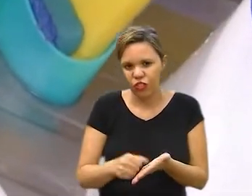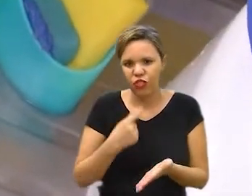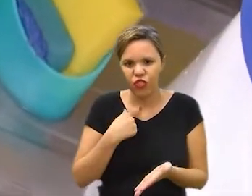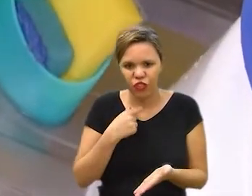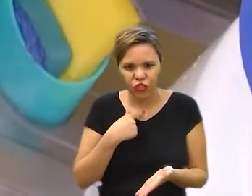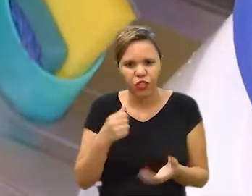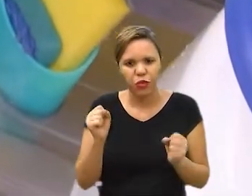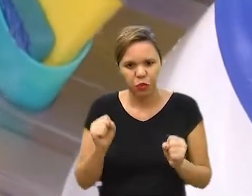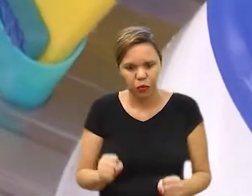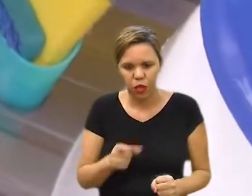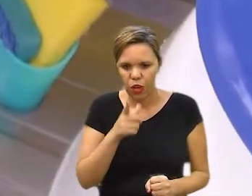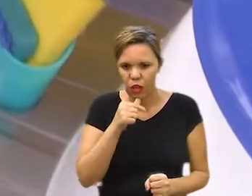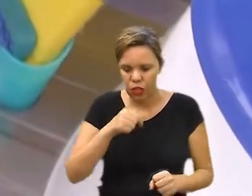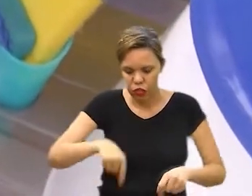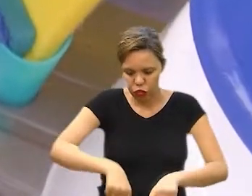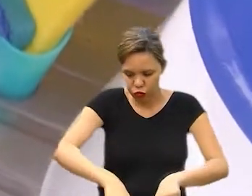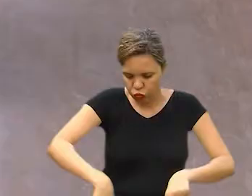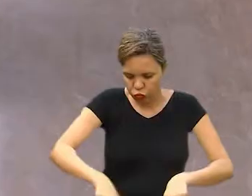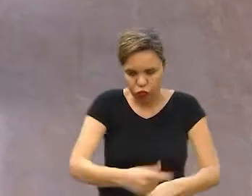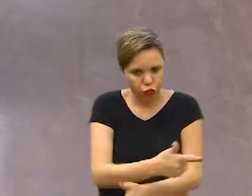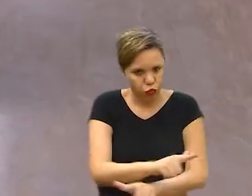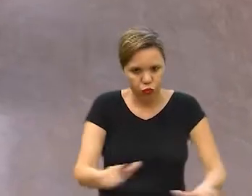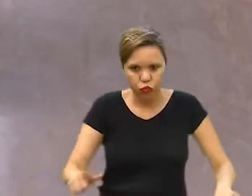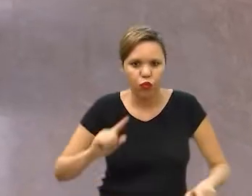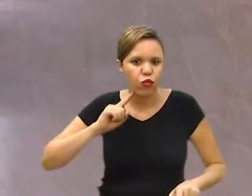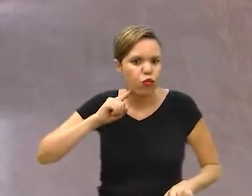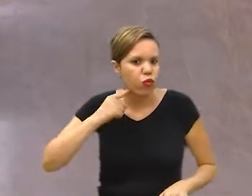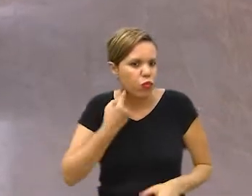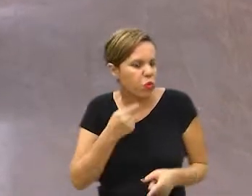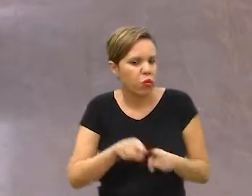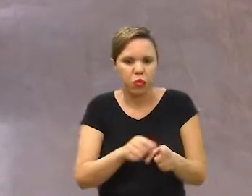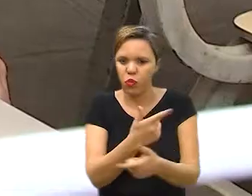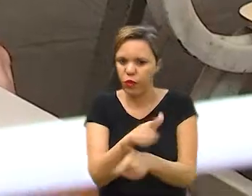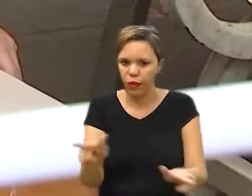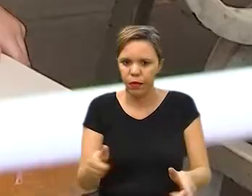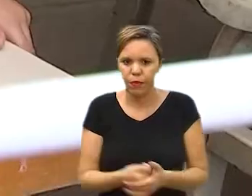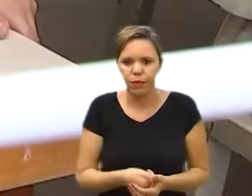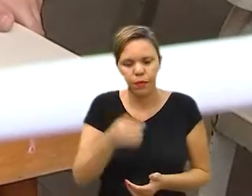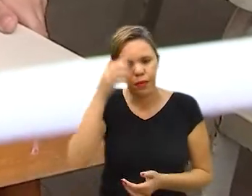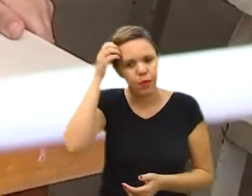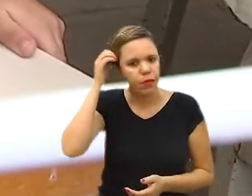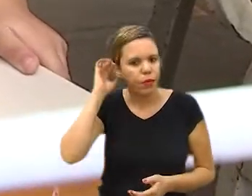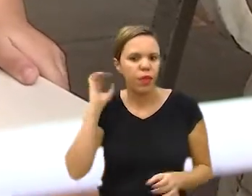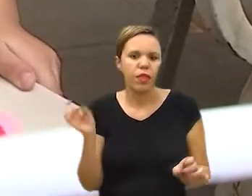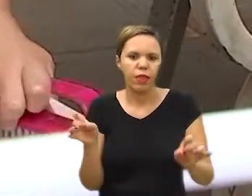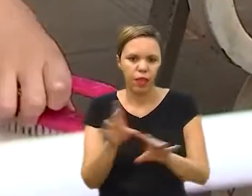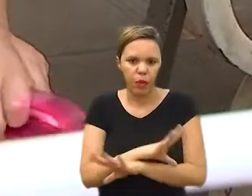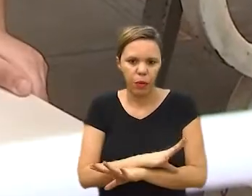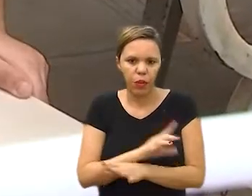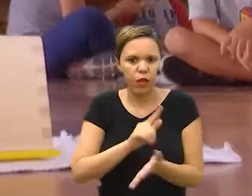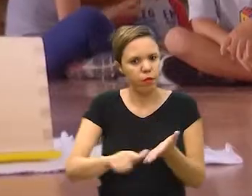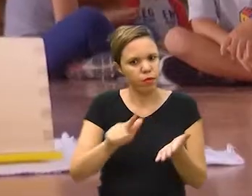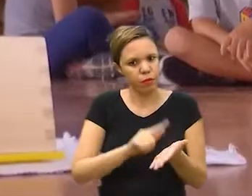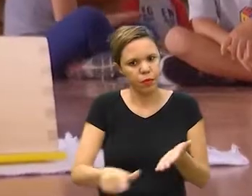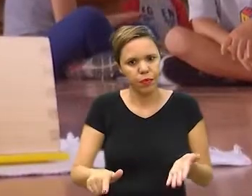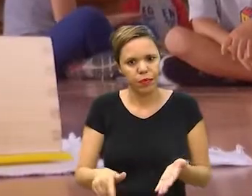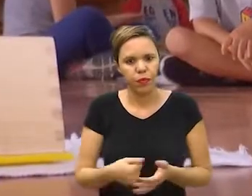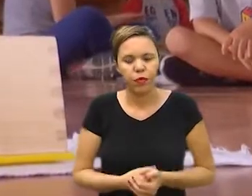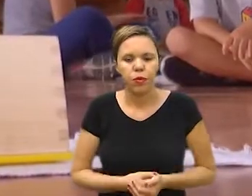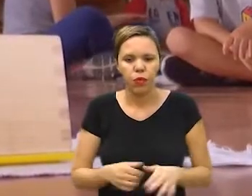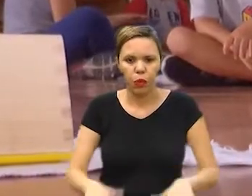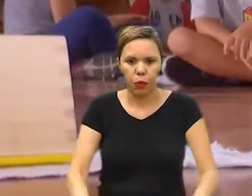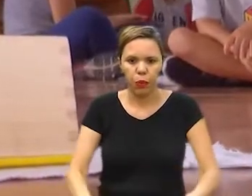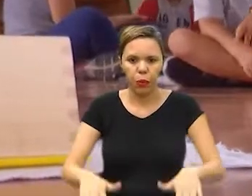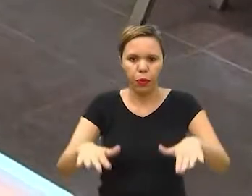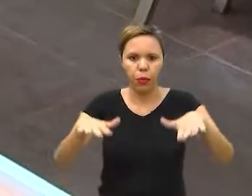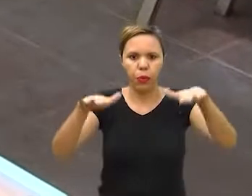pode. Água no chão, não tem. Sujeira, também não. Terminou, bora limpar. É que desde